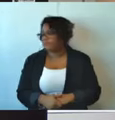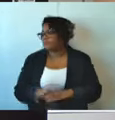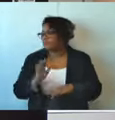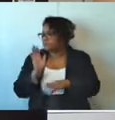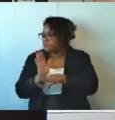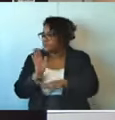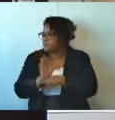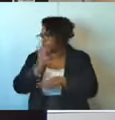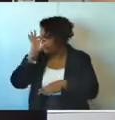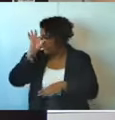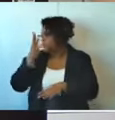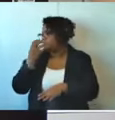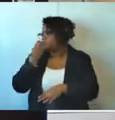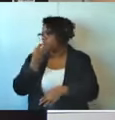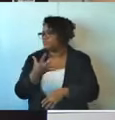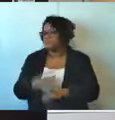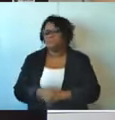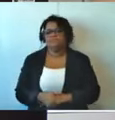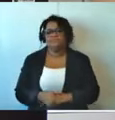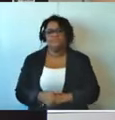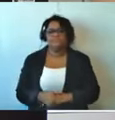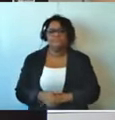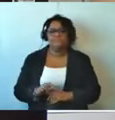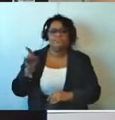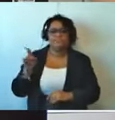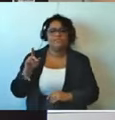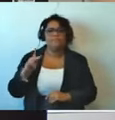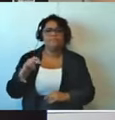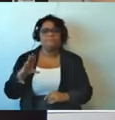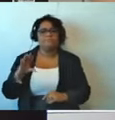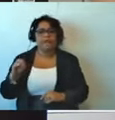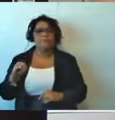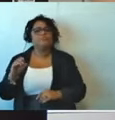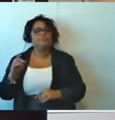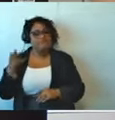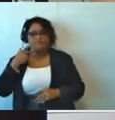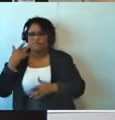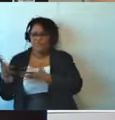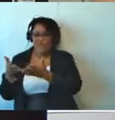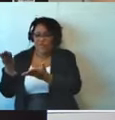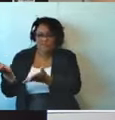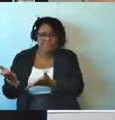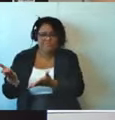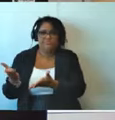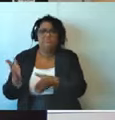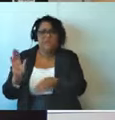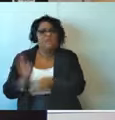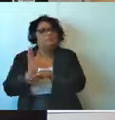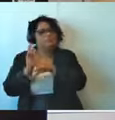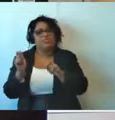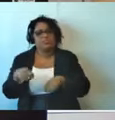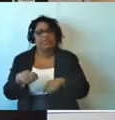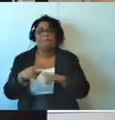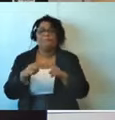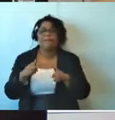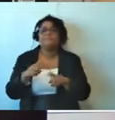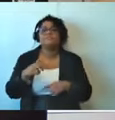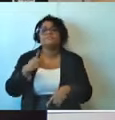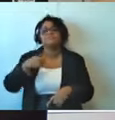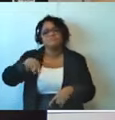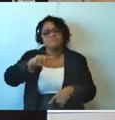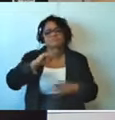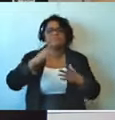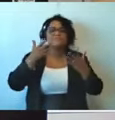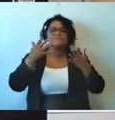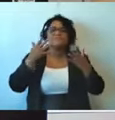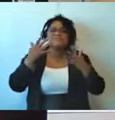vereador Pablo Almeida acabou de dizer. Mas essa transparência é o que a gente gostaria realmente de ter do poder público municipal, do tipo, olha, a